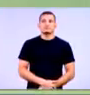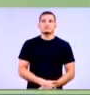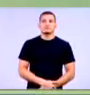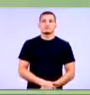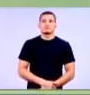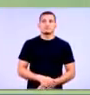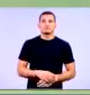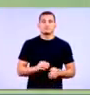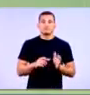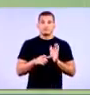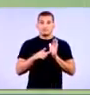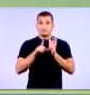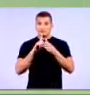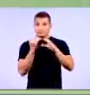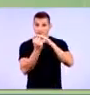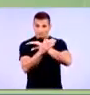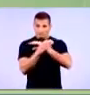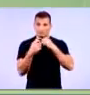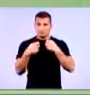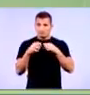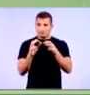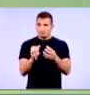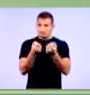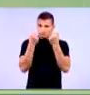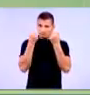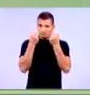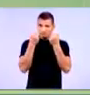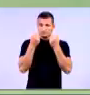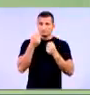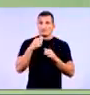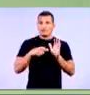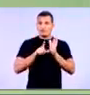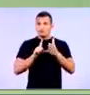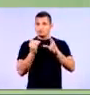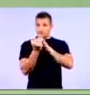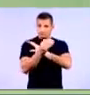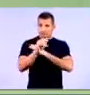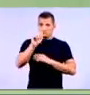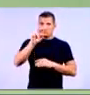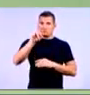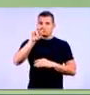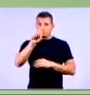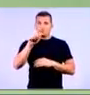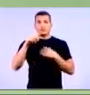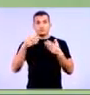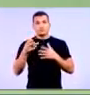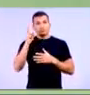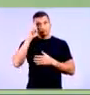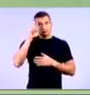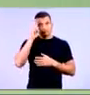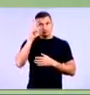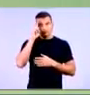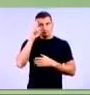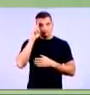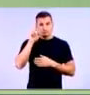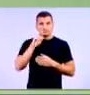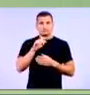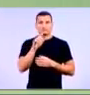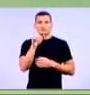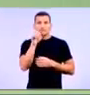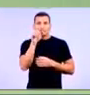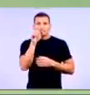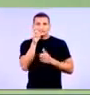Salva antes de enviá-la para o ambiente. Então, lembrem que aqui o símbolo, né, trago